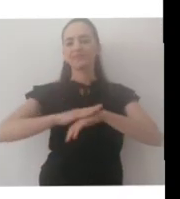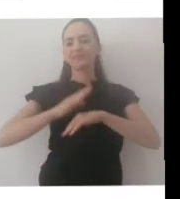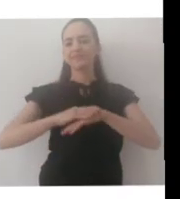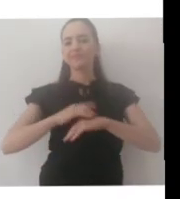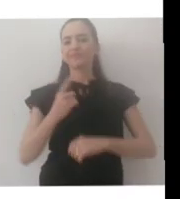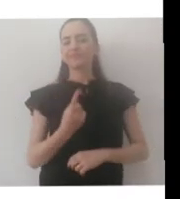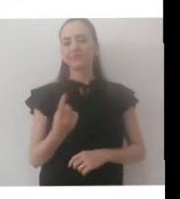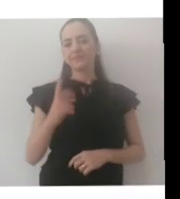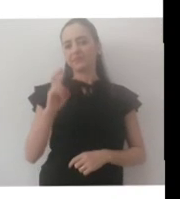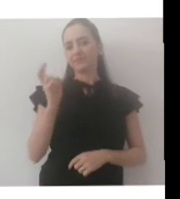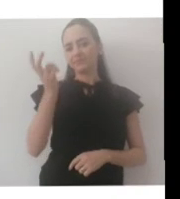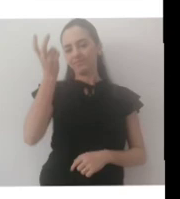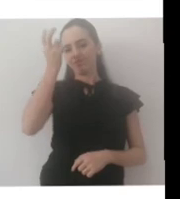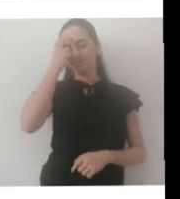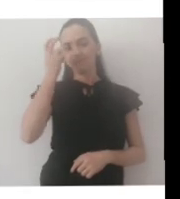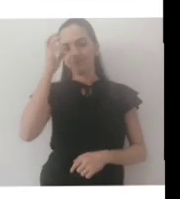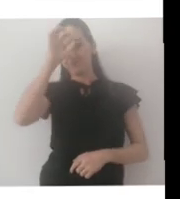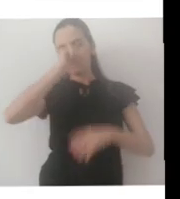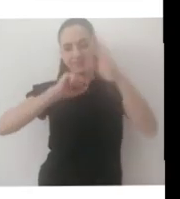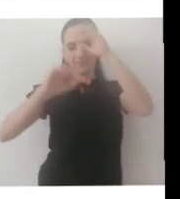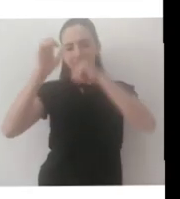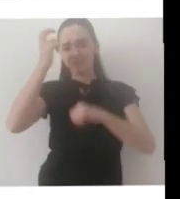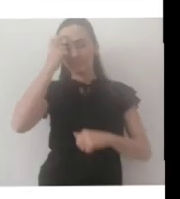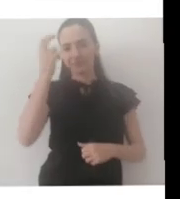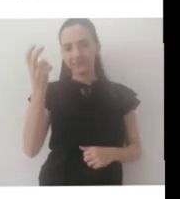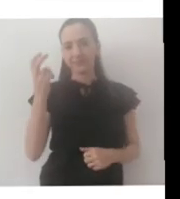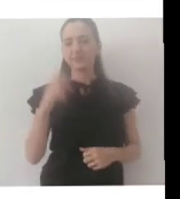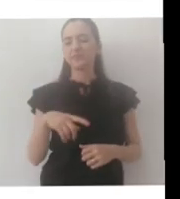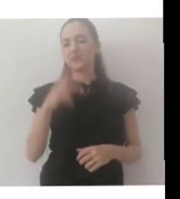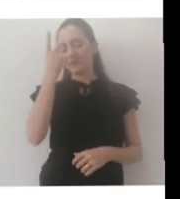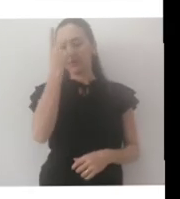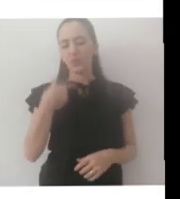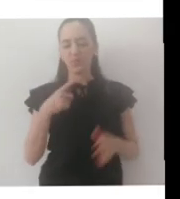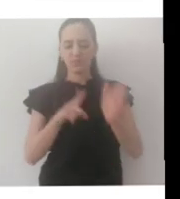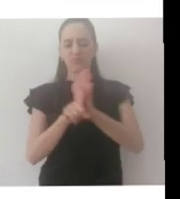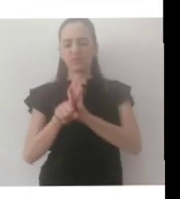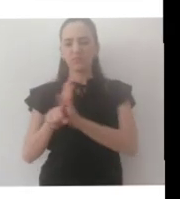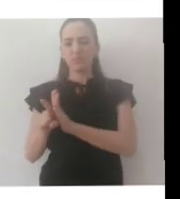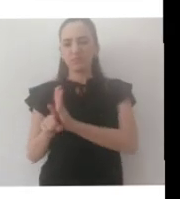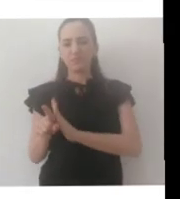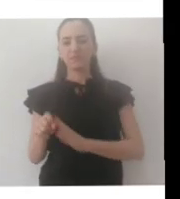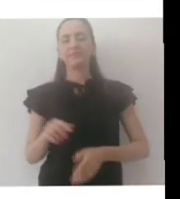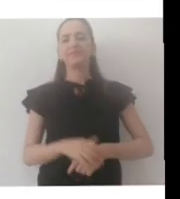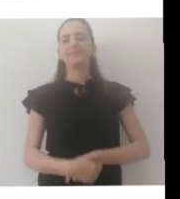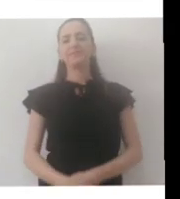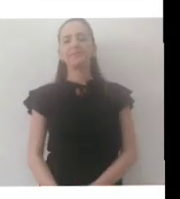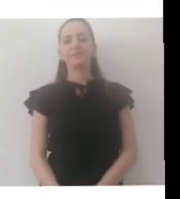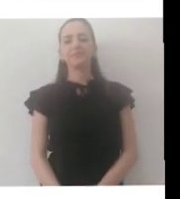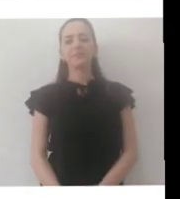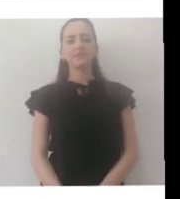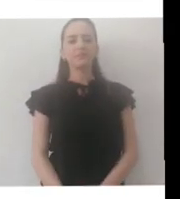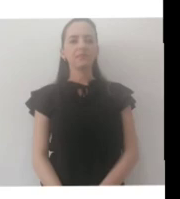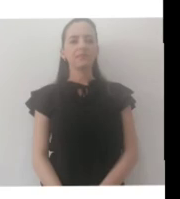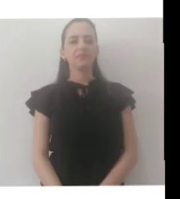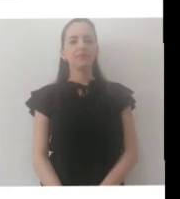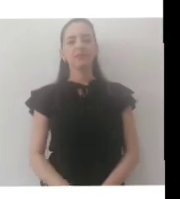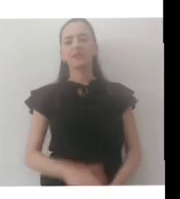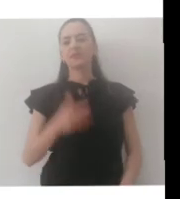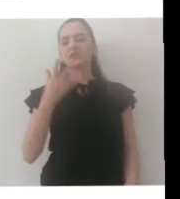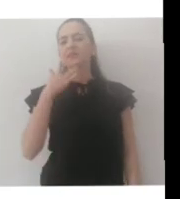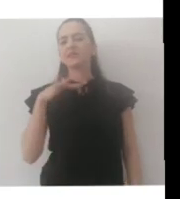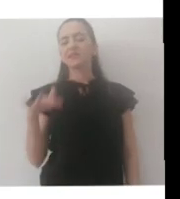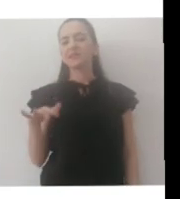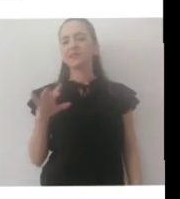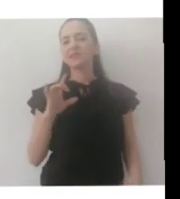tem um minutinho e para encerrar, eu quero dizer que vocês devem estudar sobre autonomia intelectual, que é uma pessoa intelectualmente autônoma que gosta